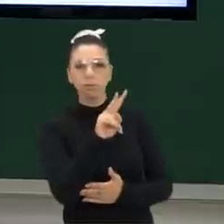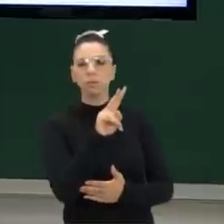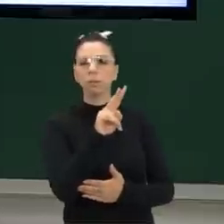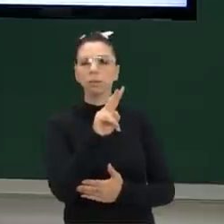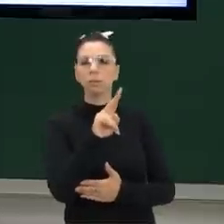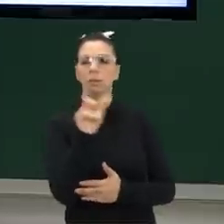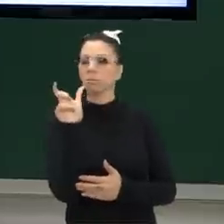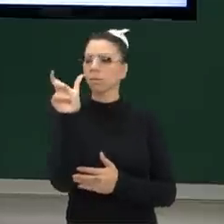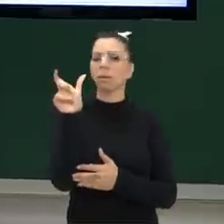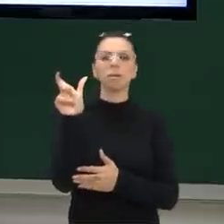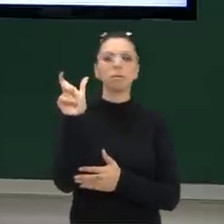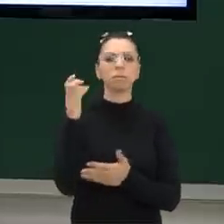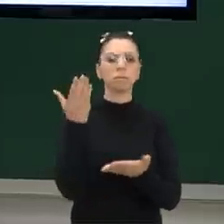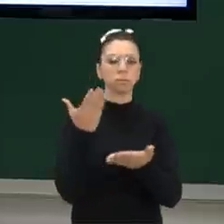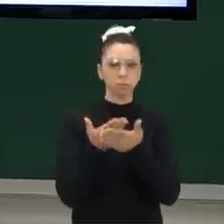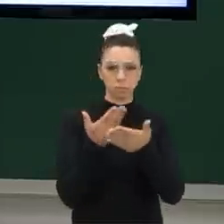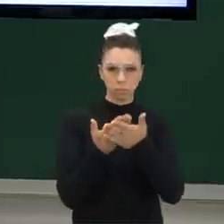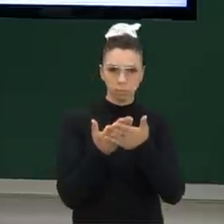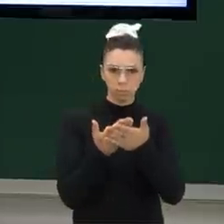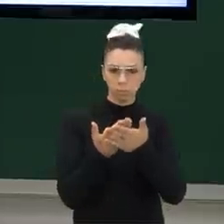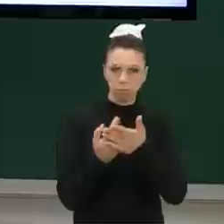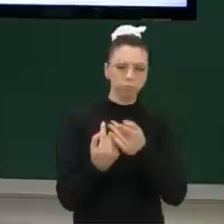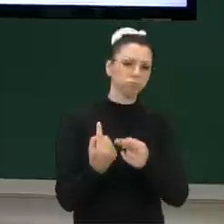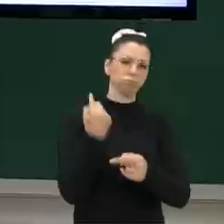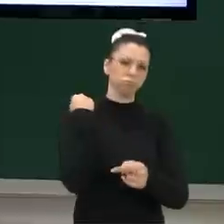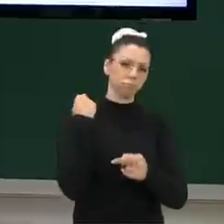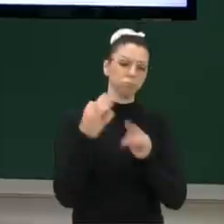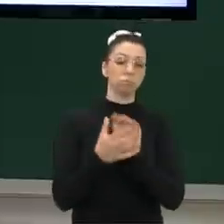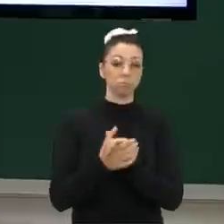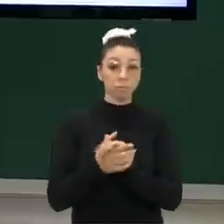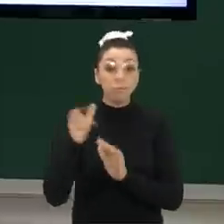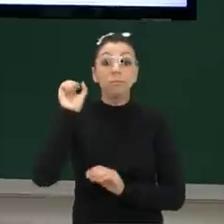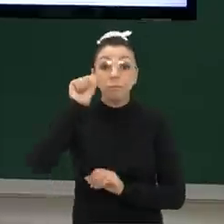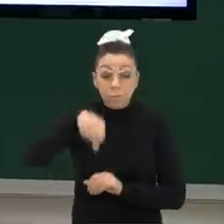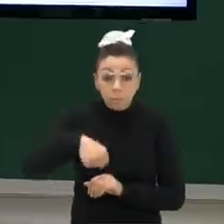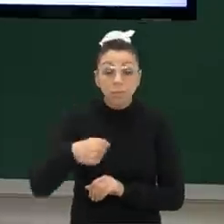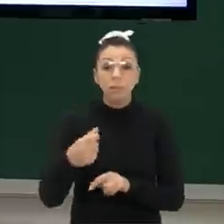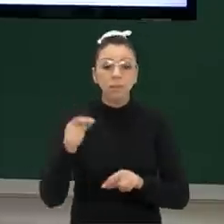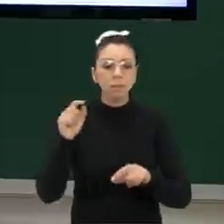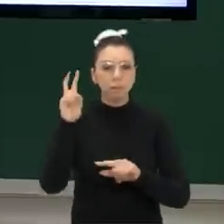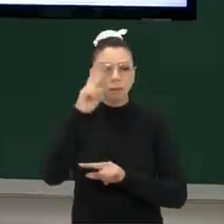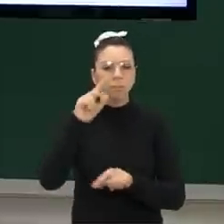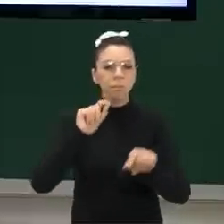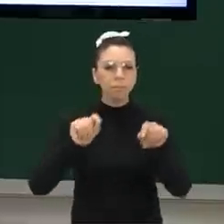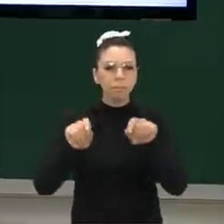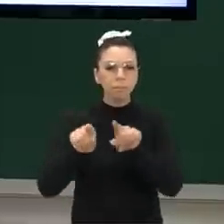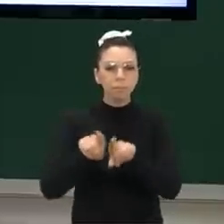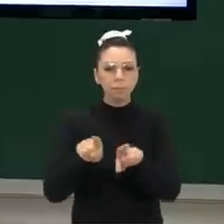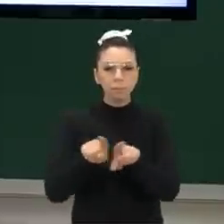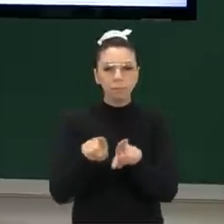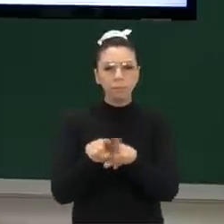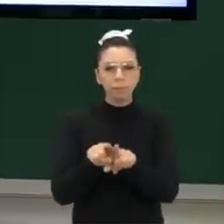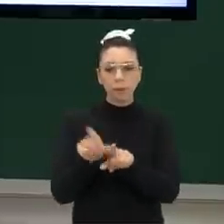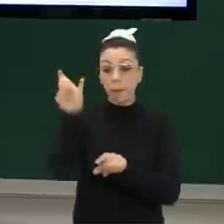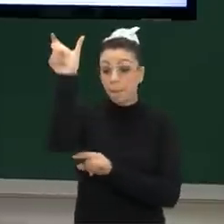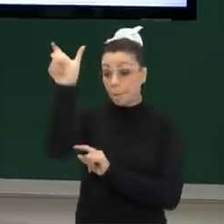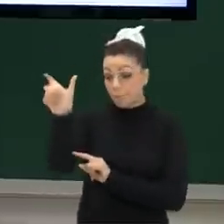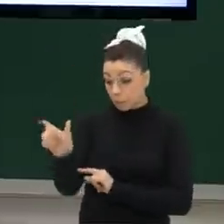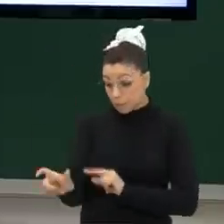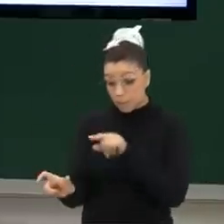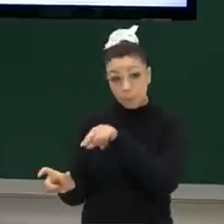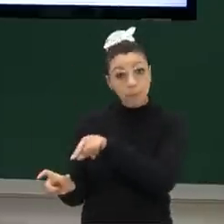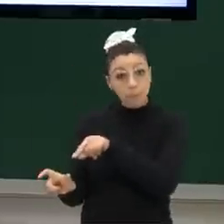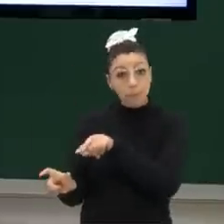a gente estava trabalhando com occupations e a gente viu que o cozinheiro também era cooker? Viu que